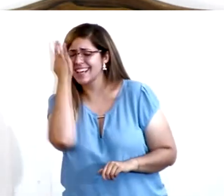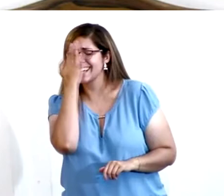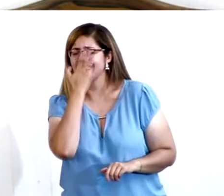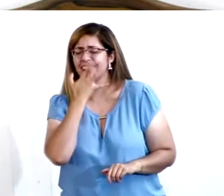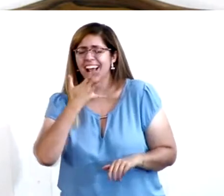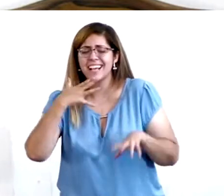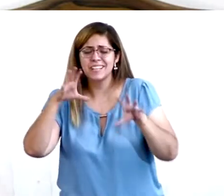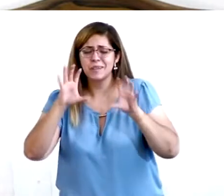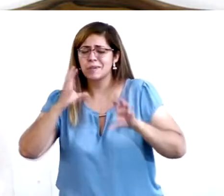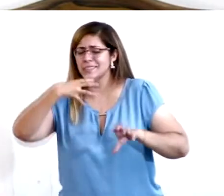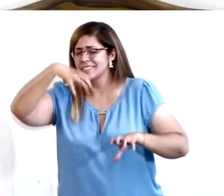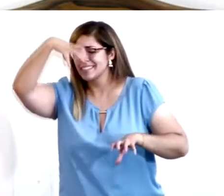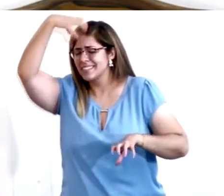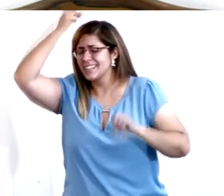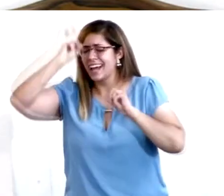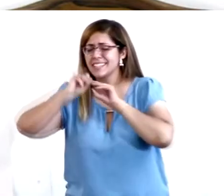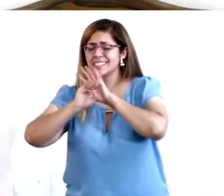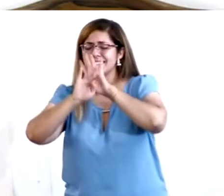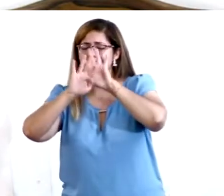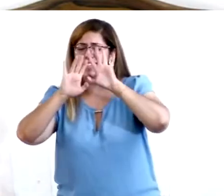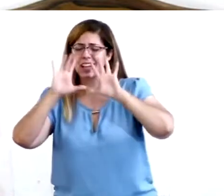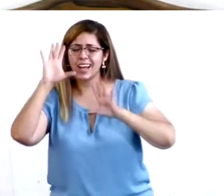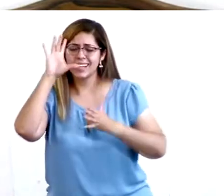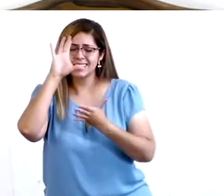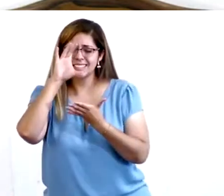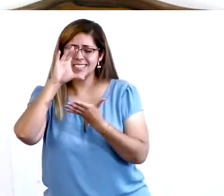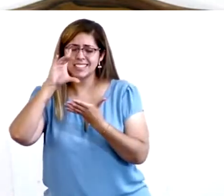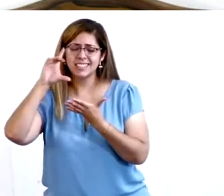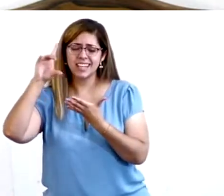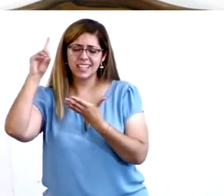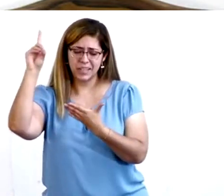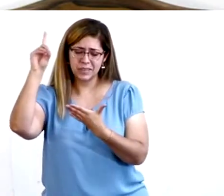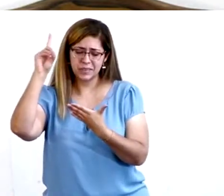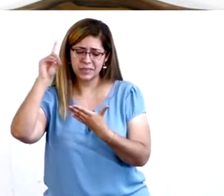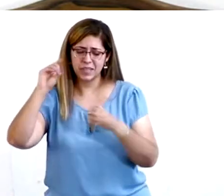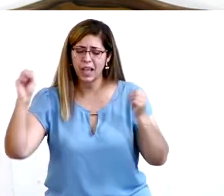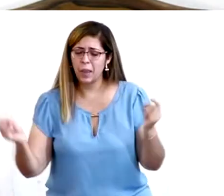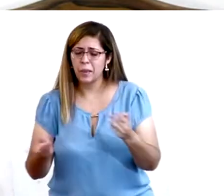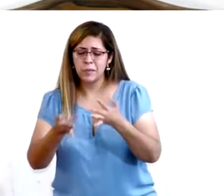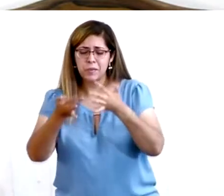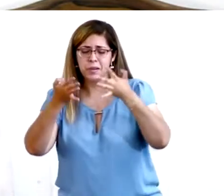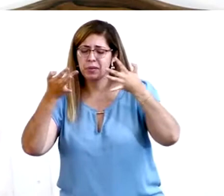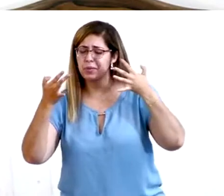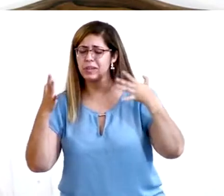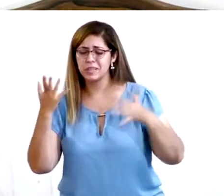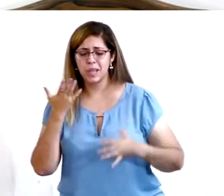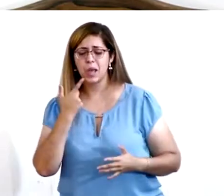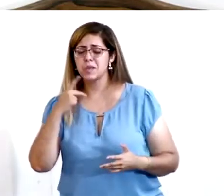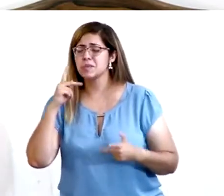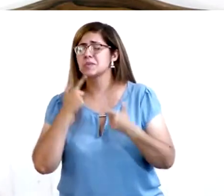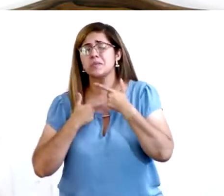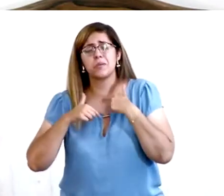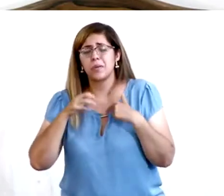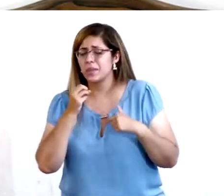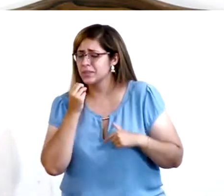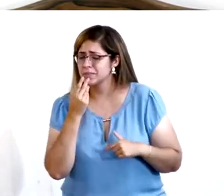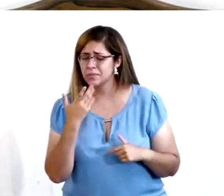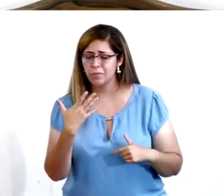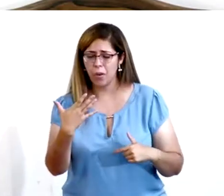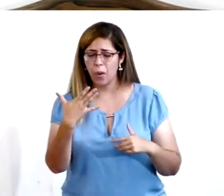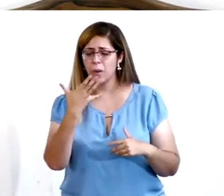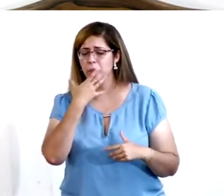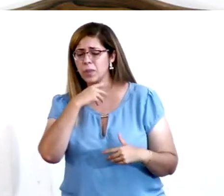a majestade, a glória de Deus, o beneplácito de Deus, a boa vontade do Pai,